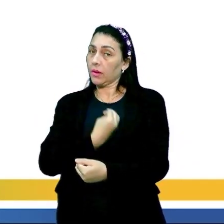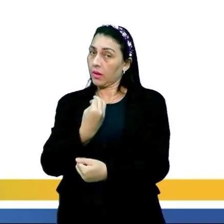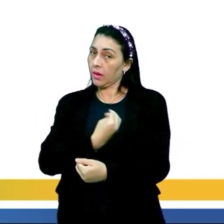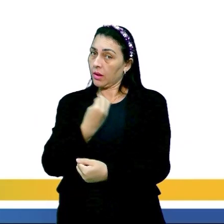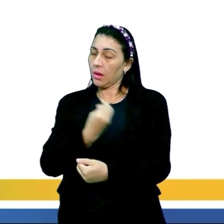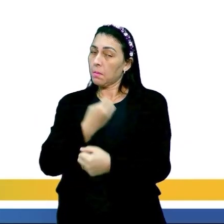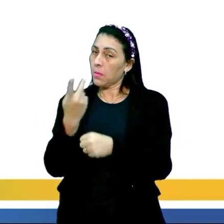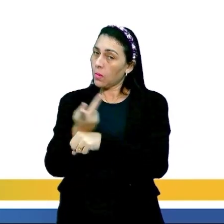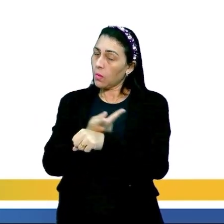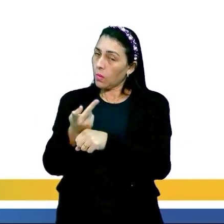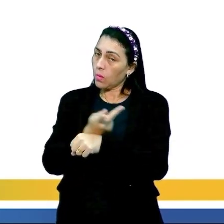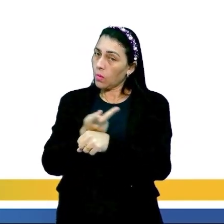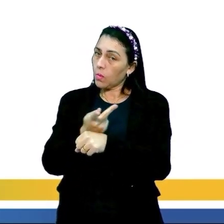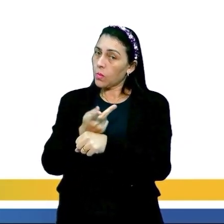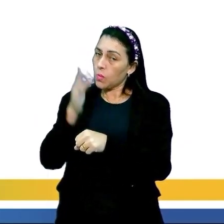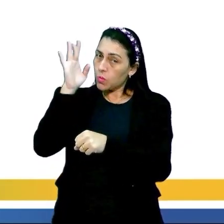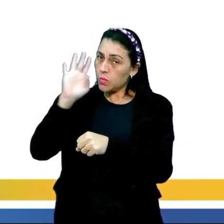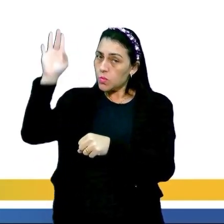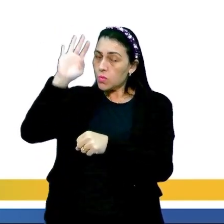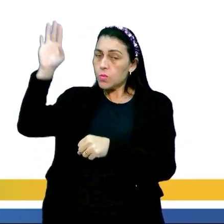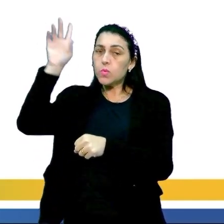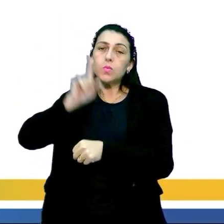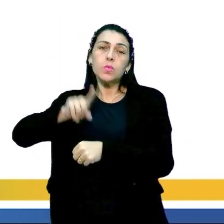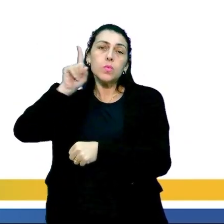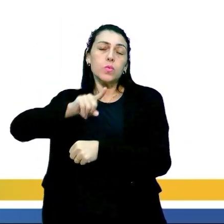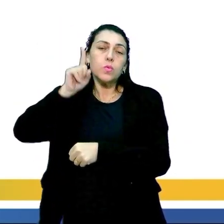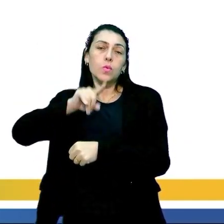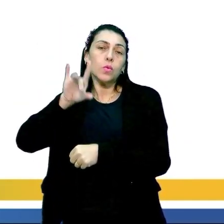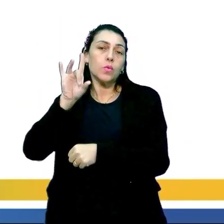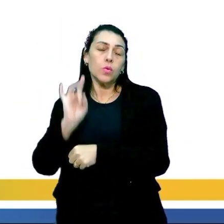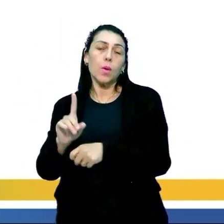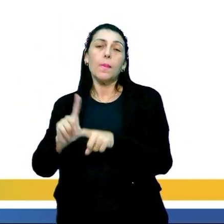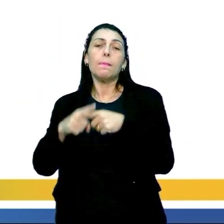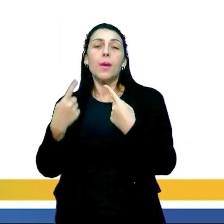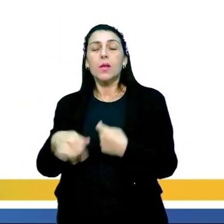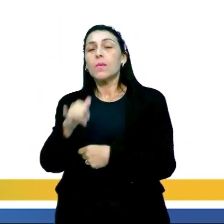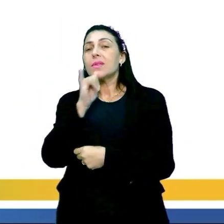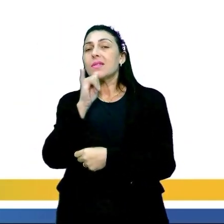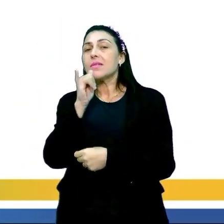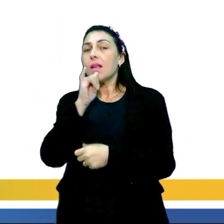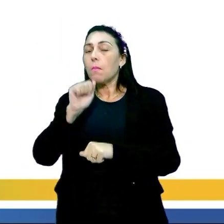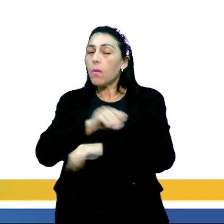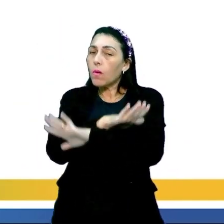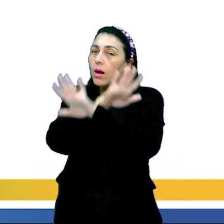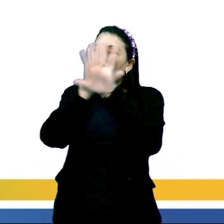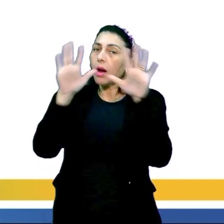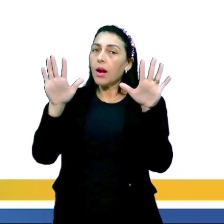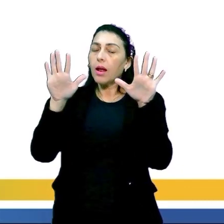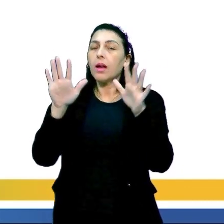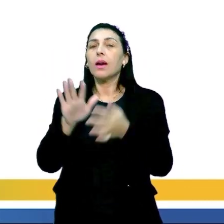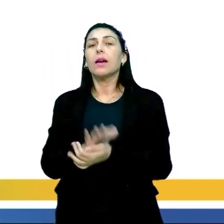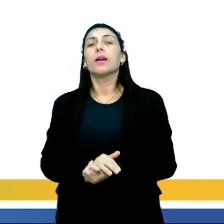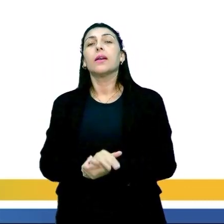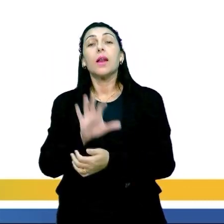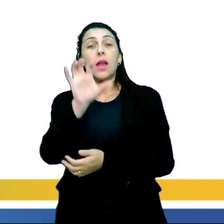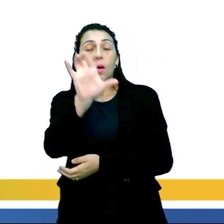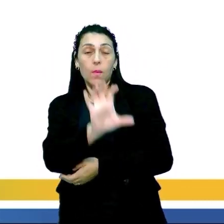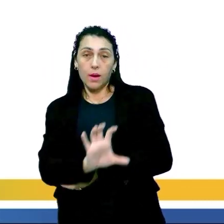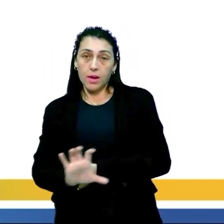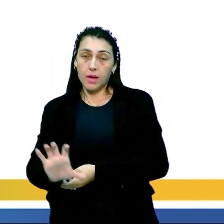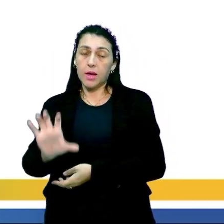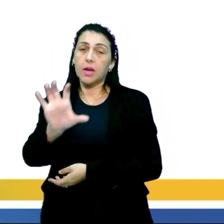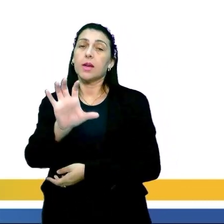vidas em busca do chamado sonho americano, né? Não só nessa área, mas isso é um exemplo muito claro, né? É uma região de